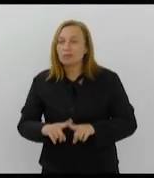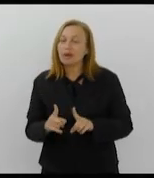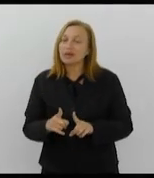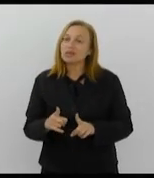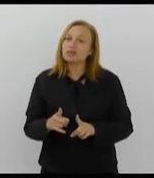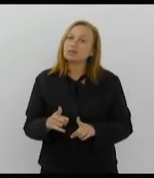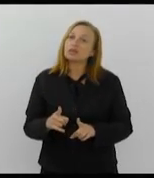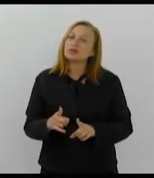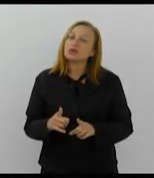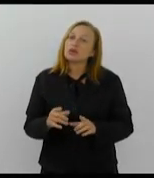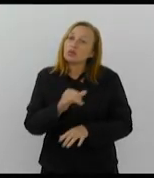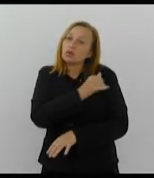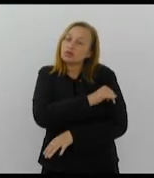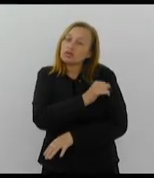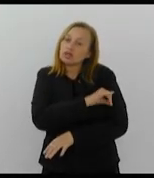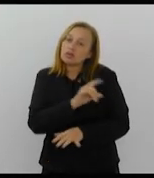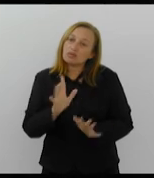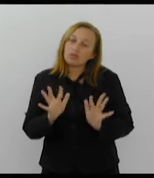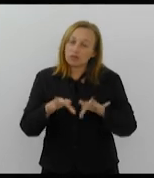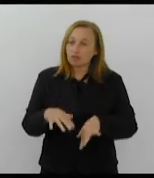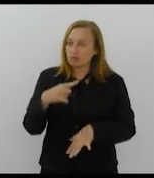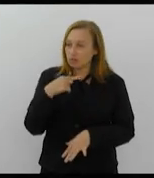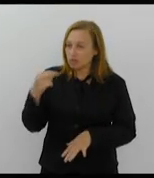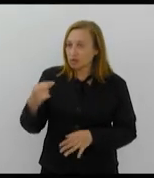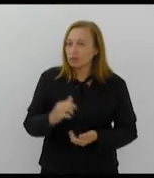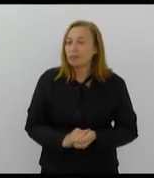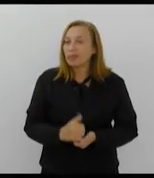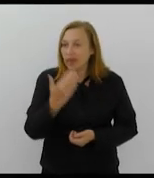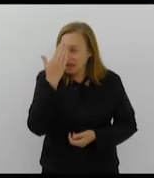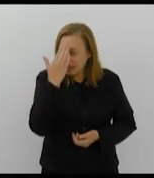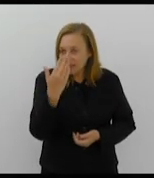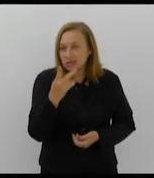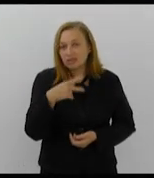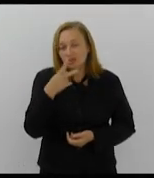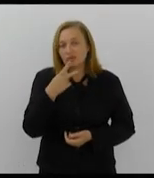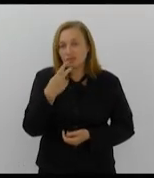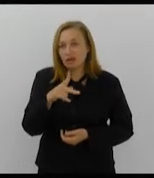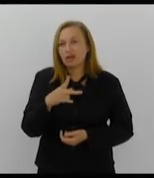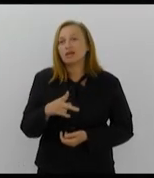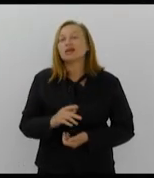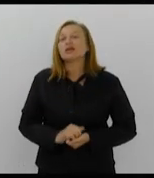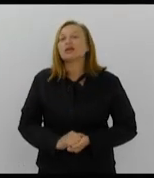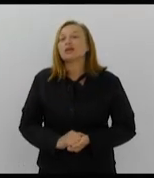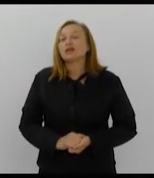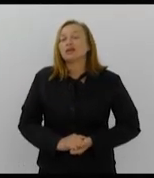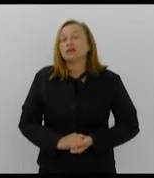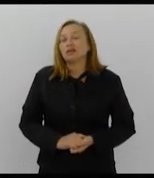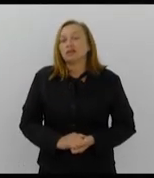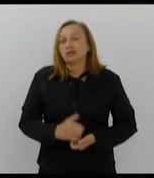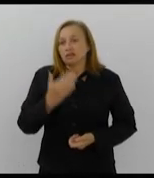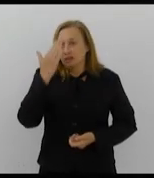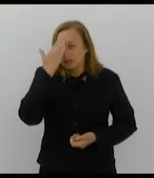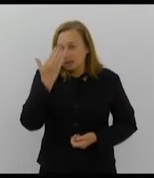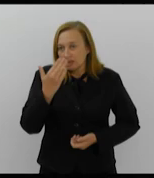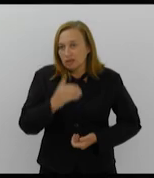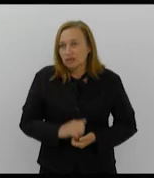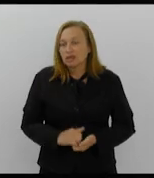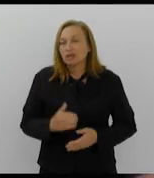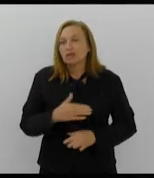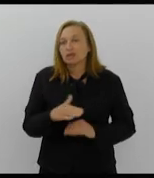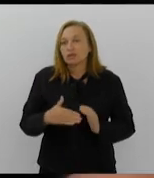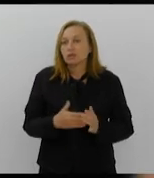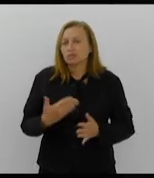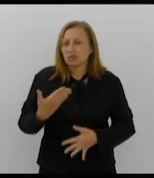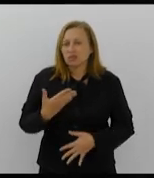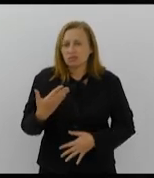final. Então, Rodrigo, agradeço muito suas palavras, assim, e agradeço aquele, todos os meus amigos que